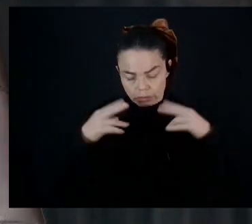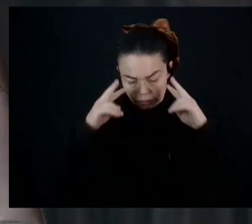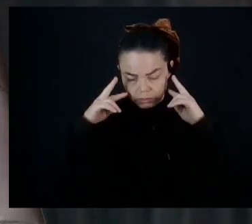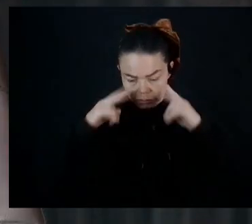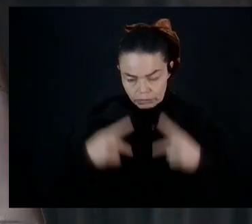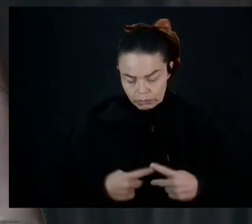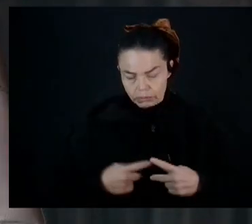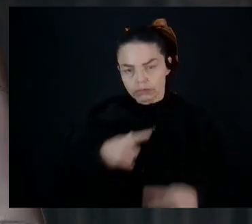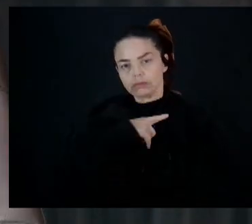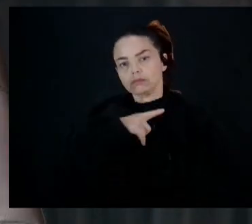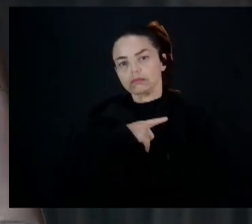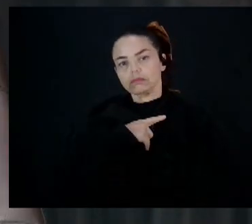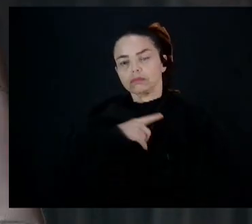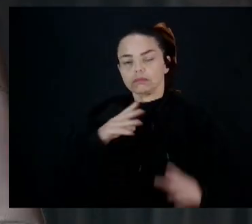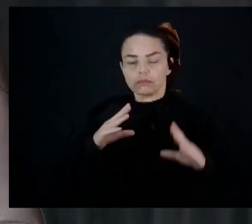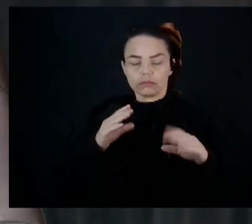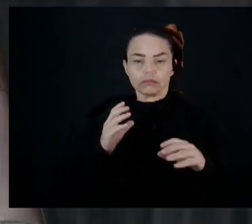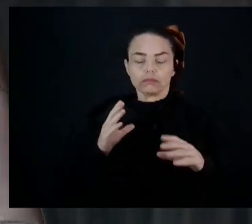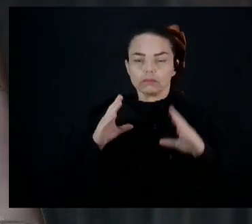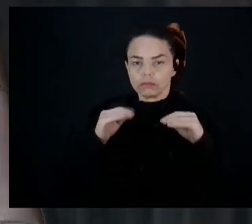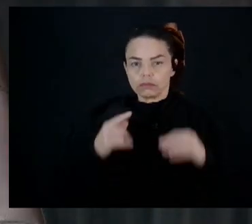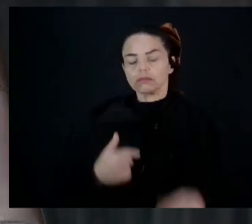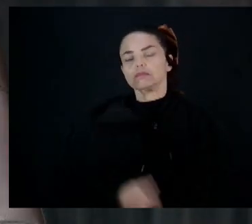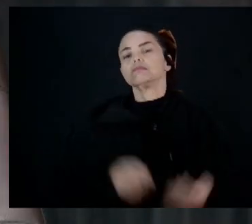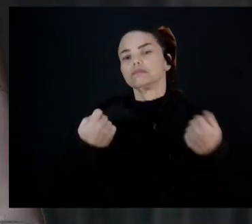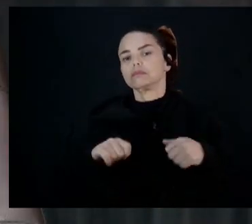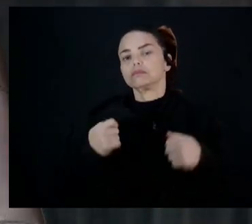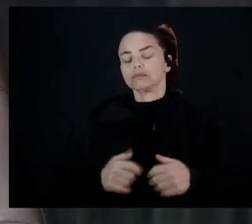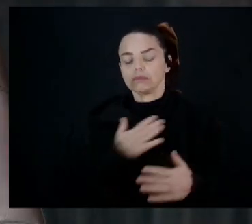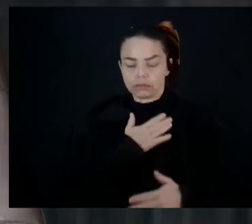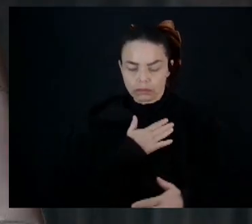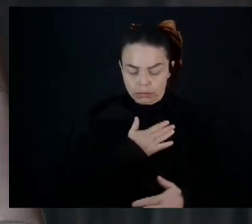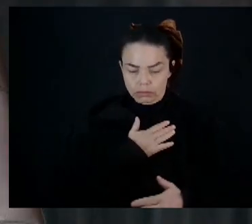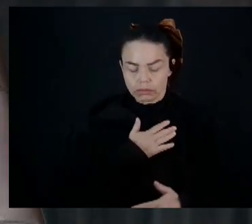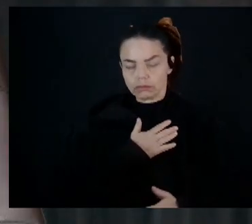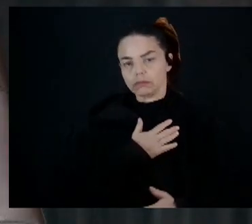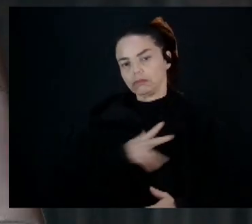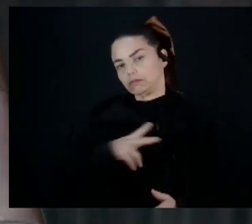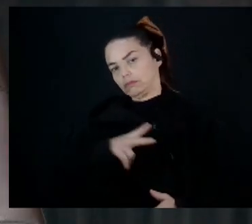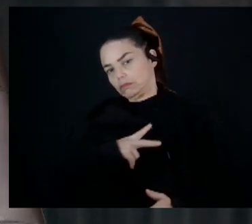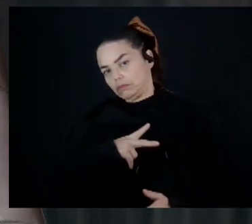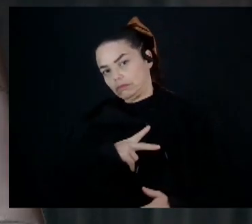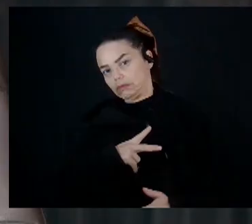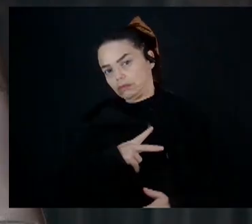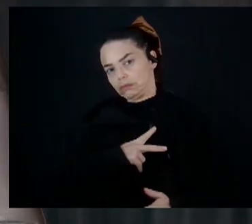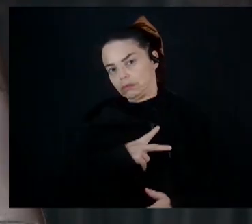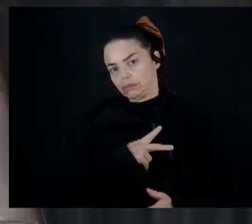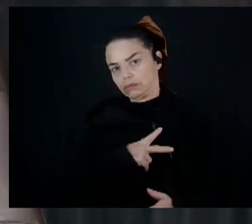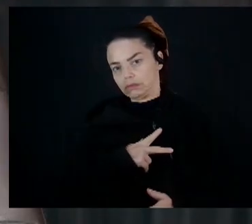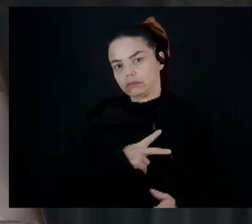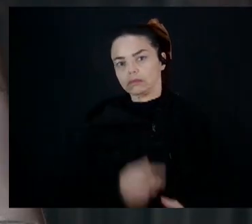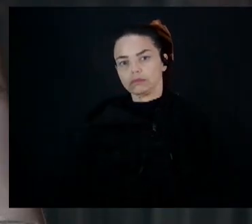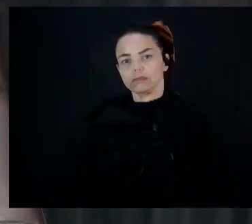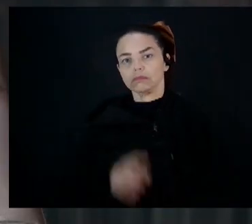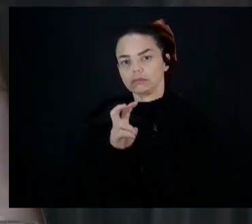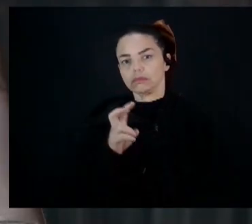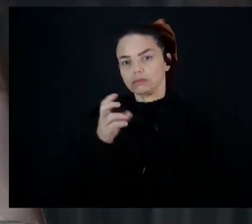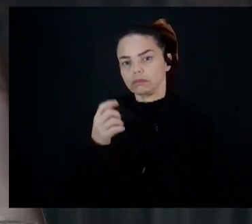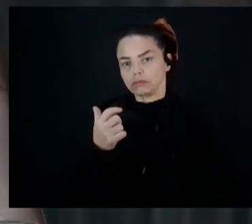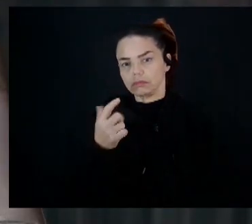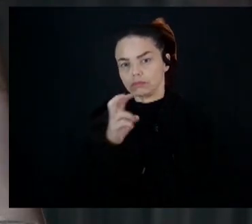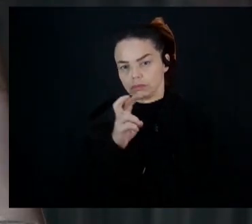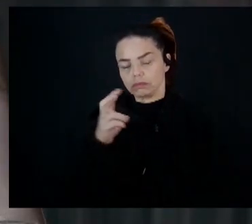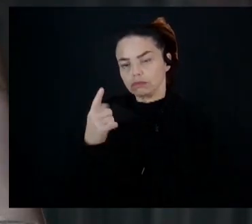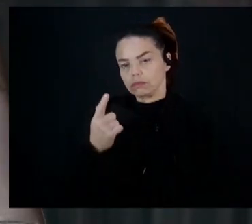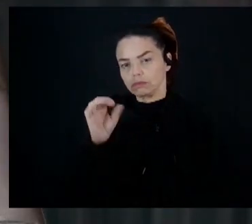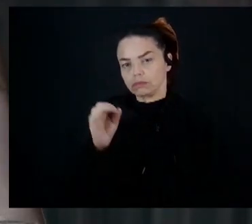tenta dar à noite, que é falar assim, eu preciso de um tempo para mim, tenha um tempo para você, e esse tempo pode ser 5, 10 minutinhos, que às vezes a gente para